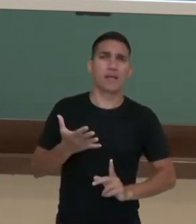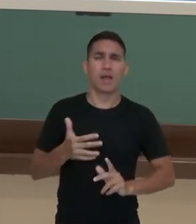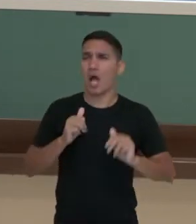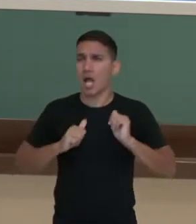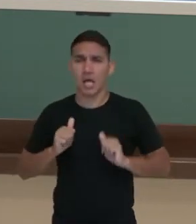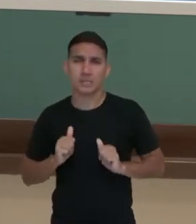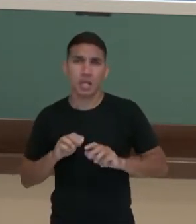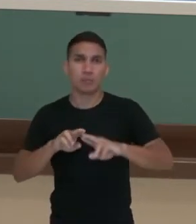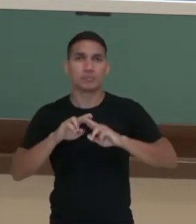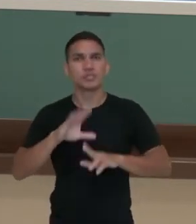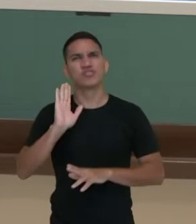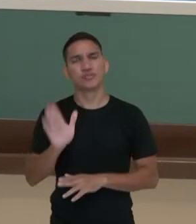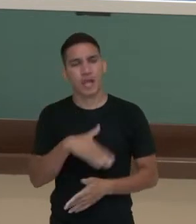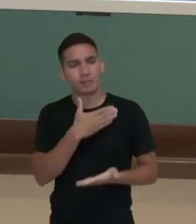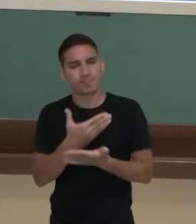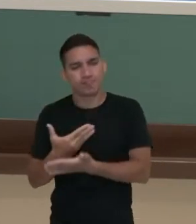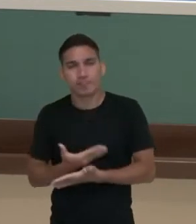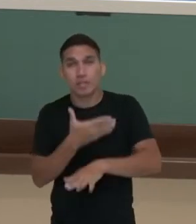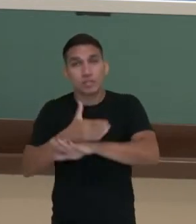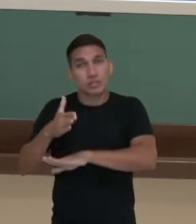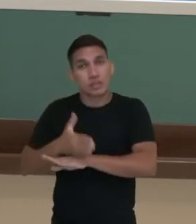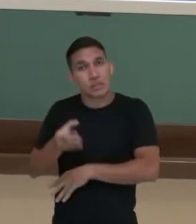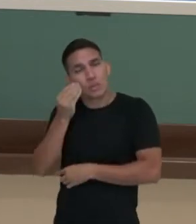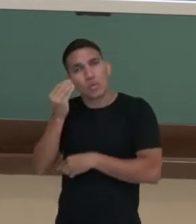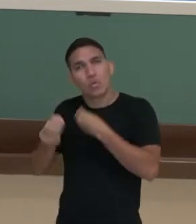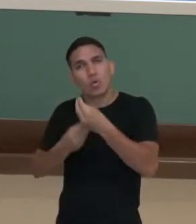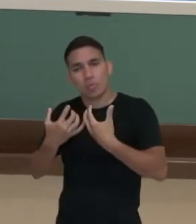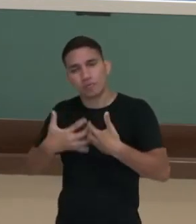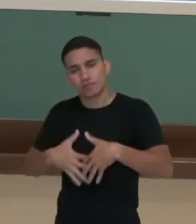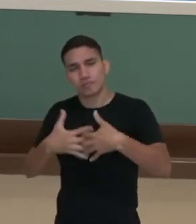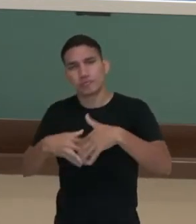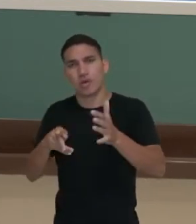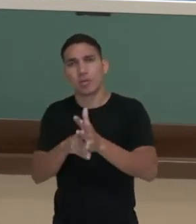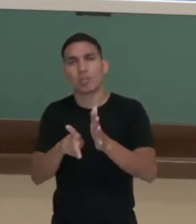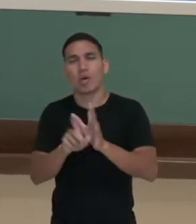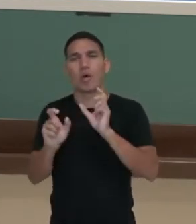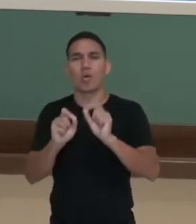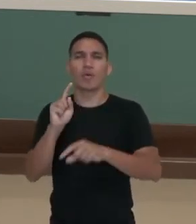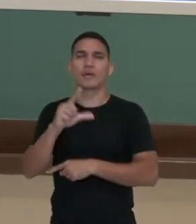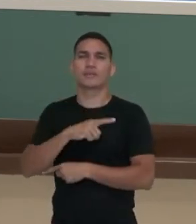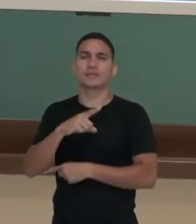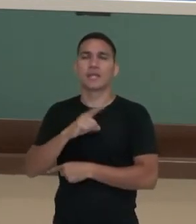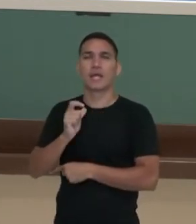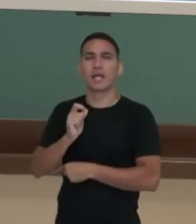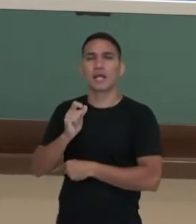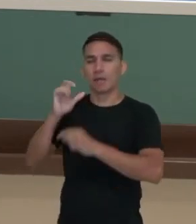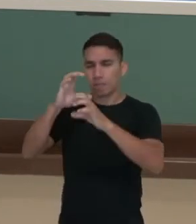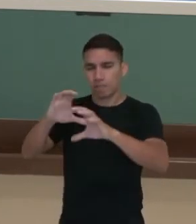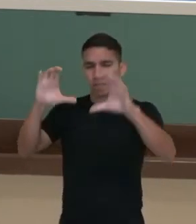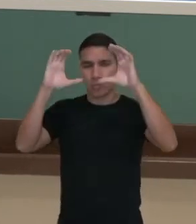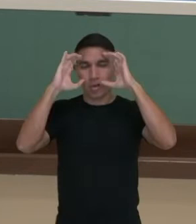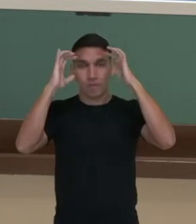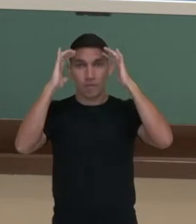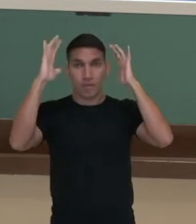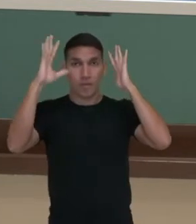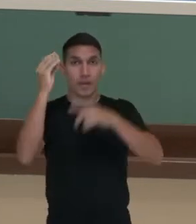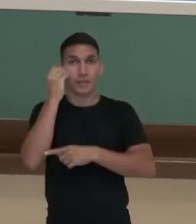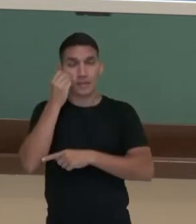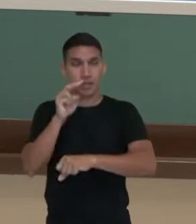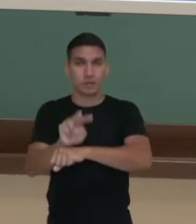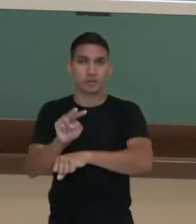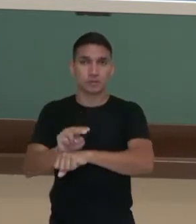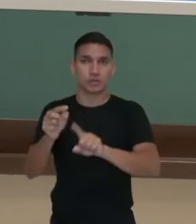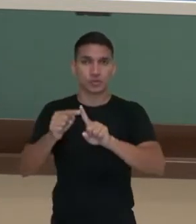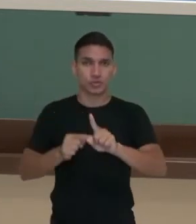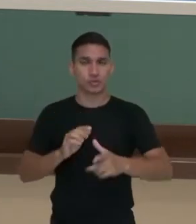Então, já está se testando o uso da realidade virtual para tratar esse tipo de doença. Também,